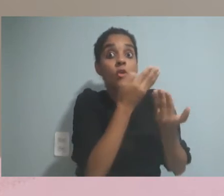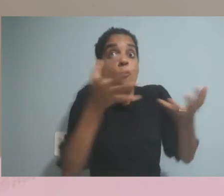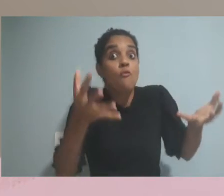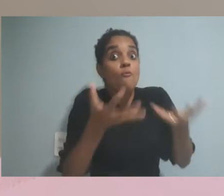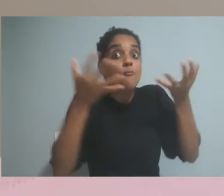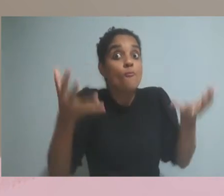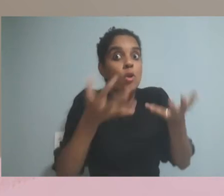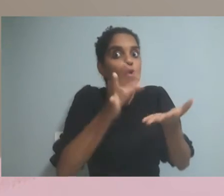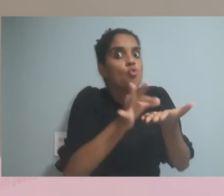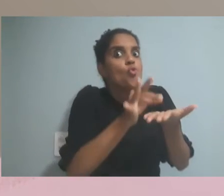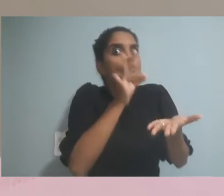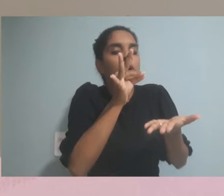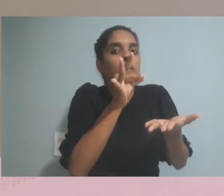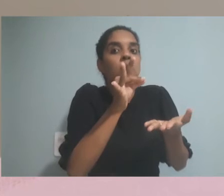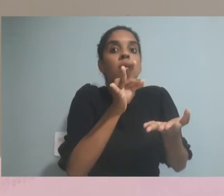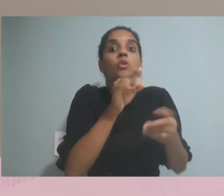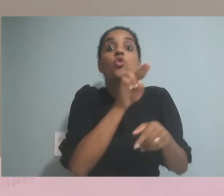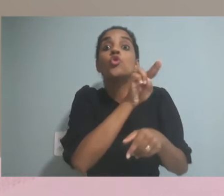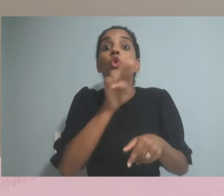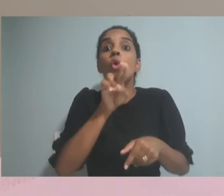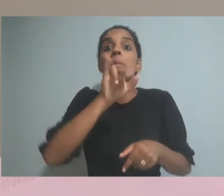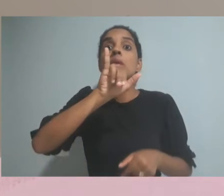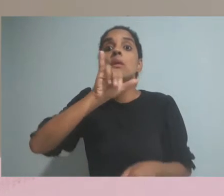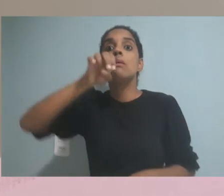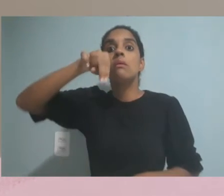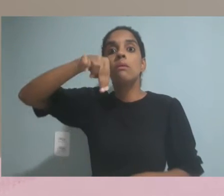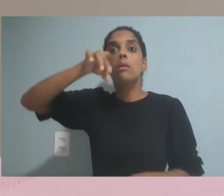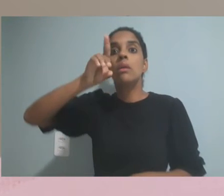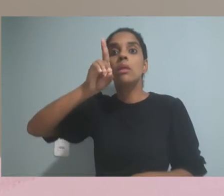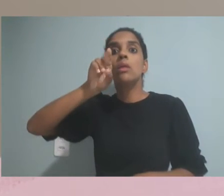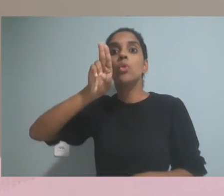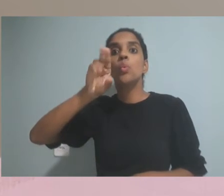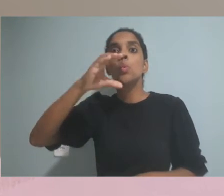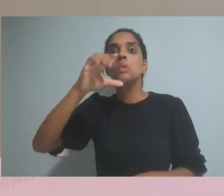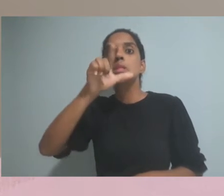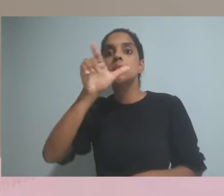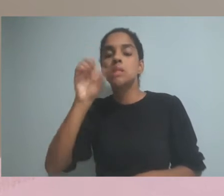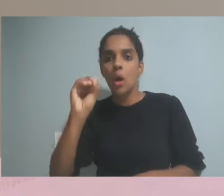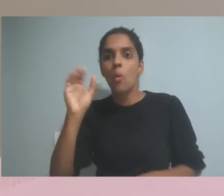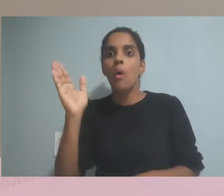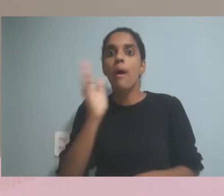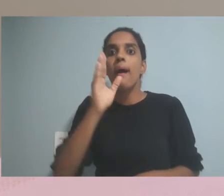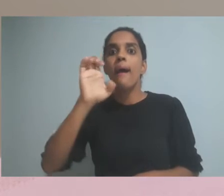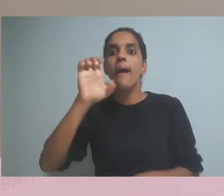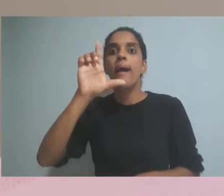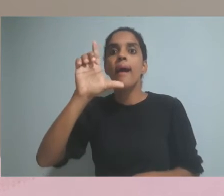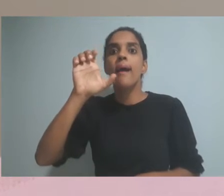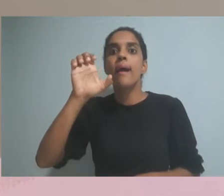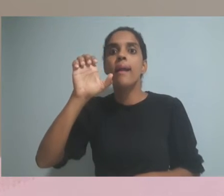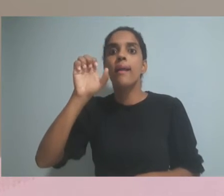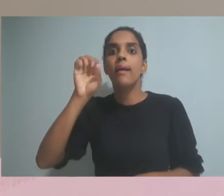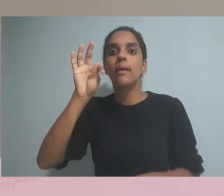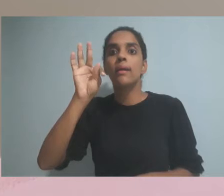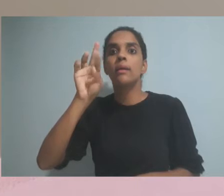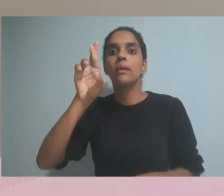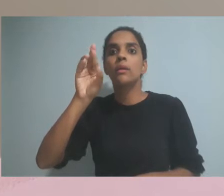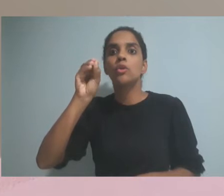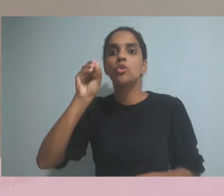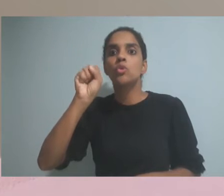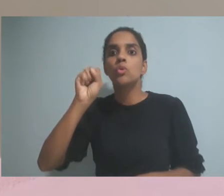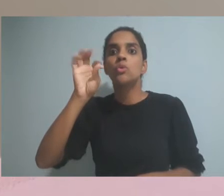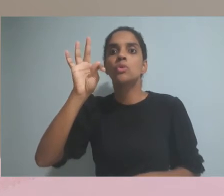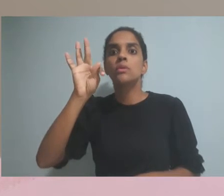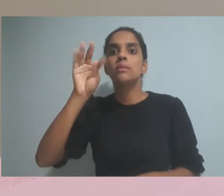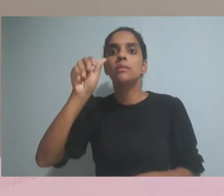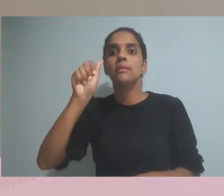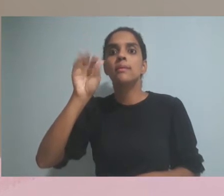bolinha sob influência do canudo chama-se indução eletrostática. Dizemos que um objeto está